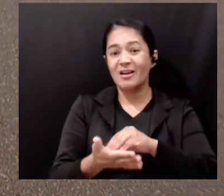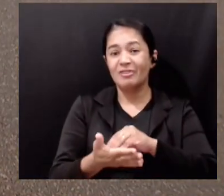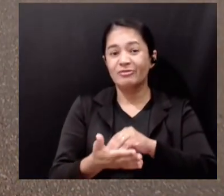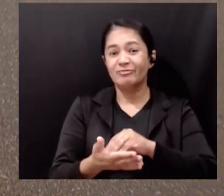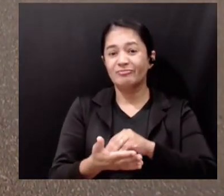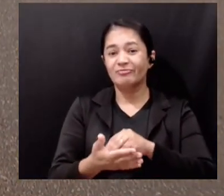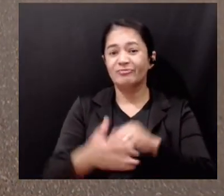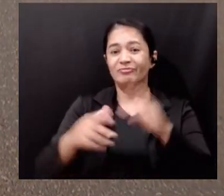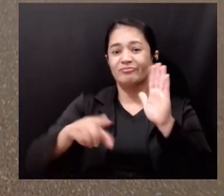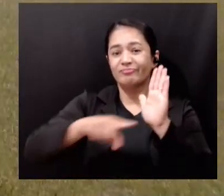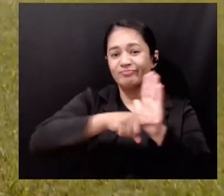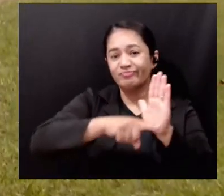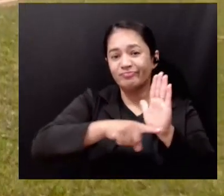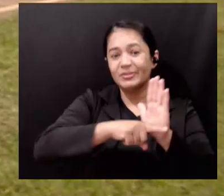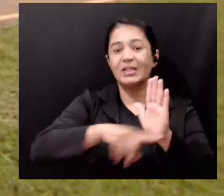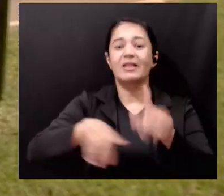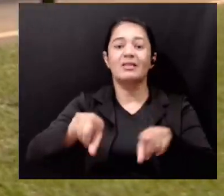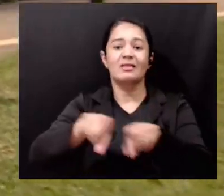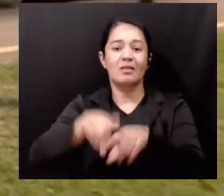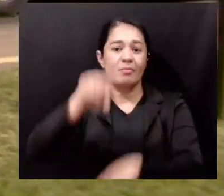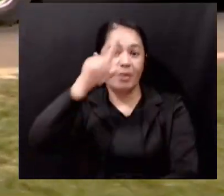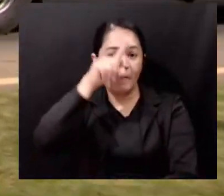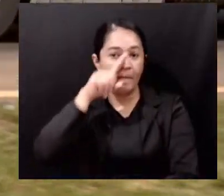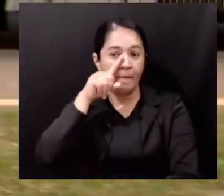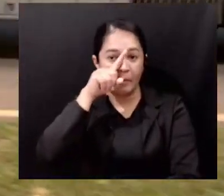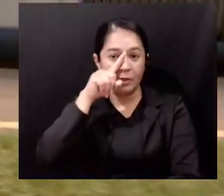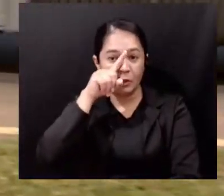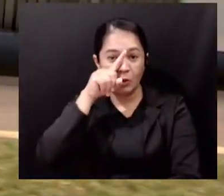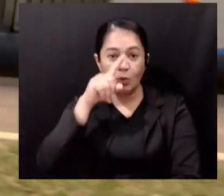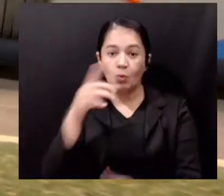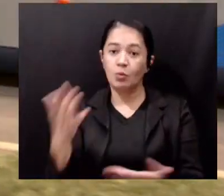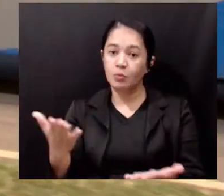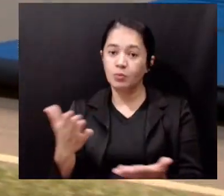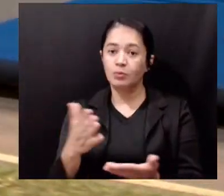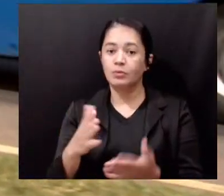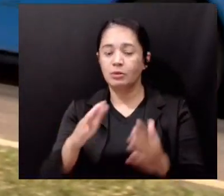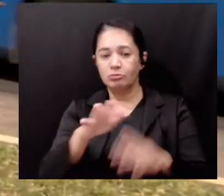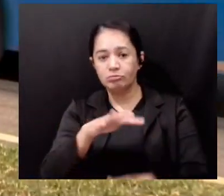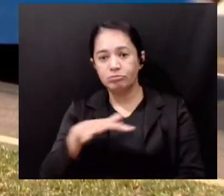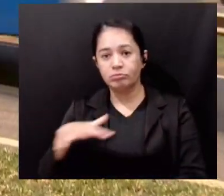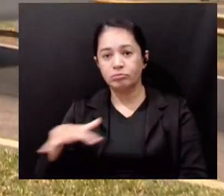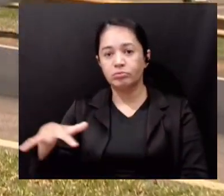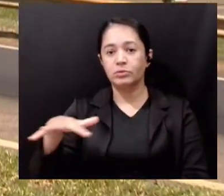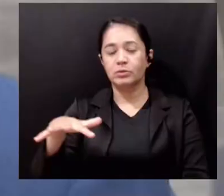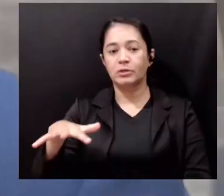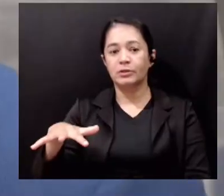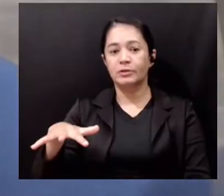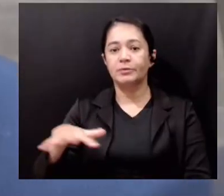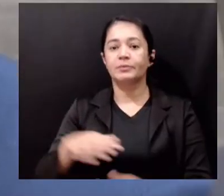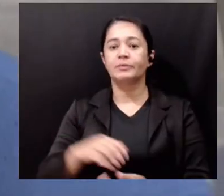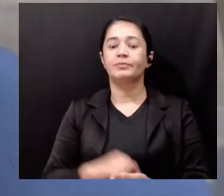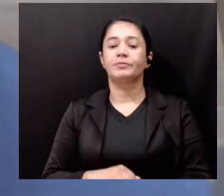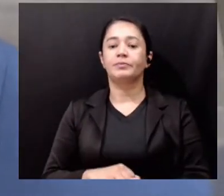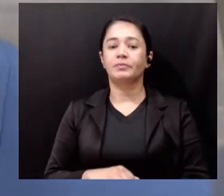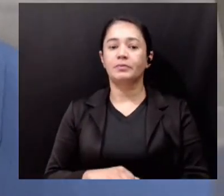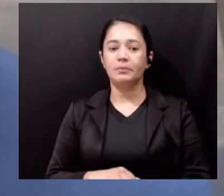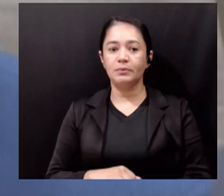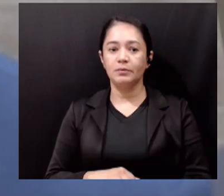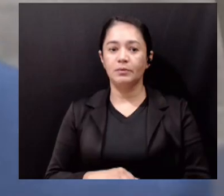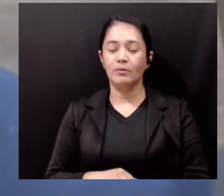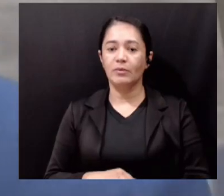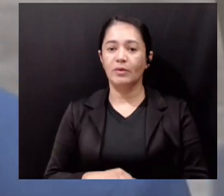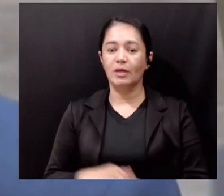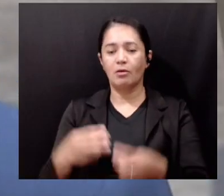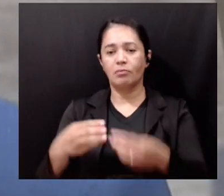e riscos de acidentes graves à população residente na região do Campo Belo, em Campinas. É uma moção importante